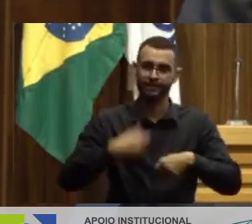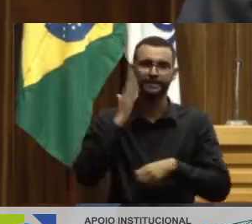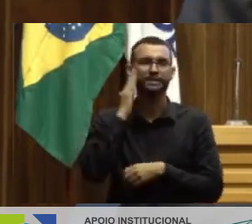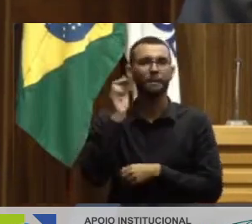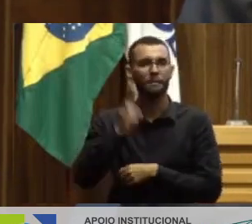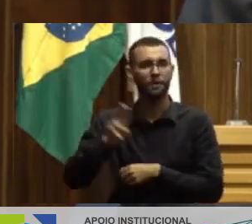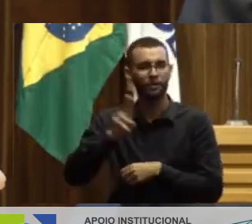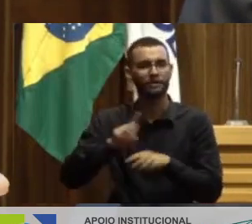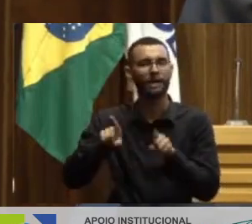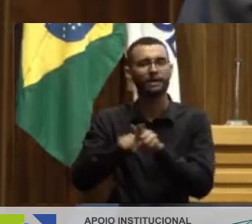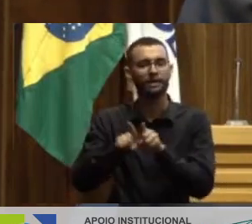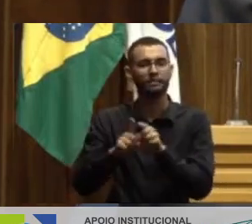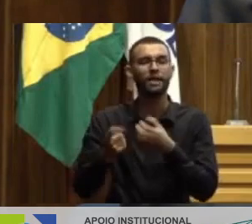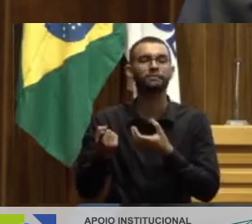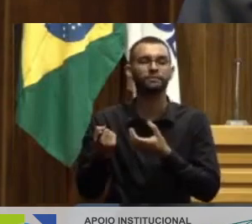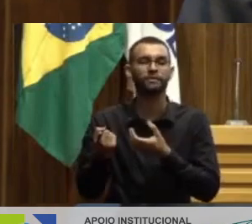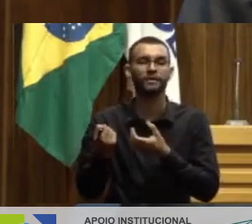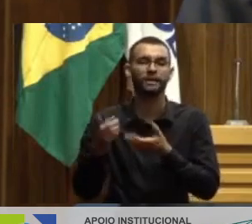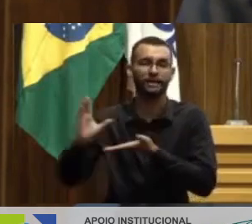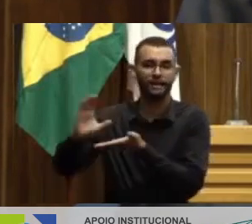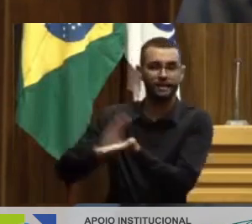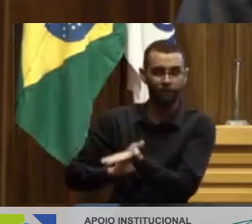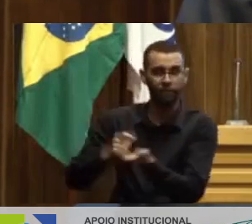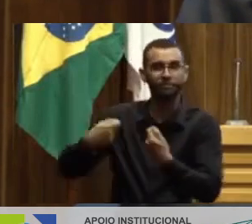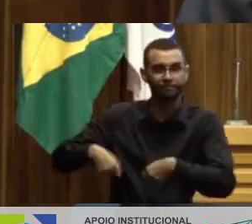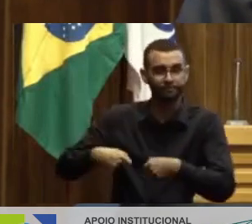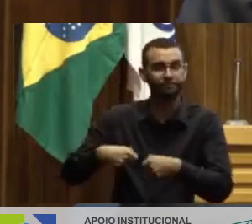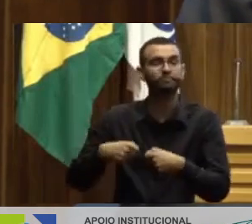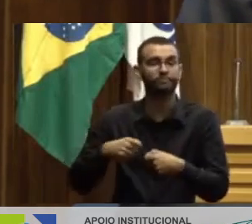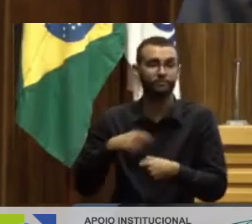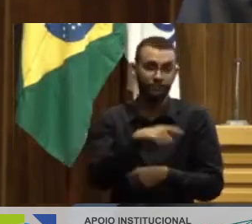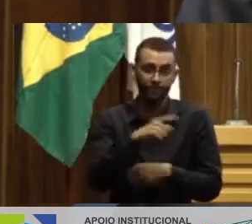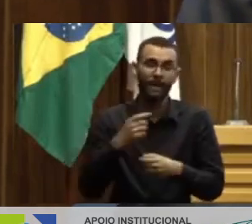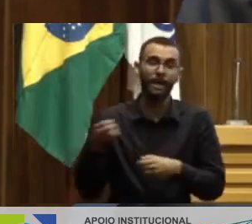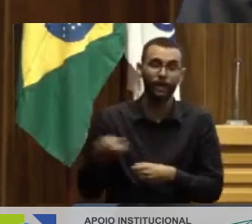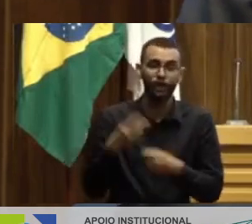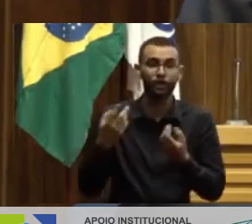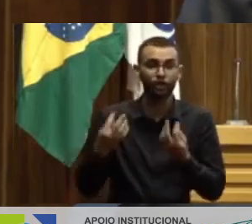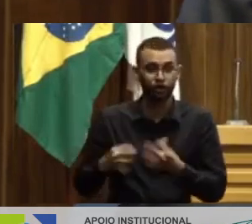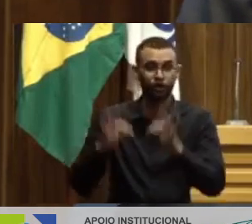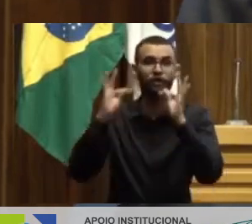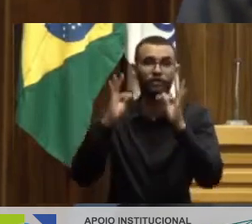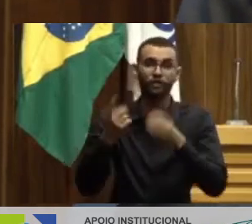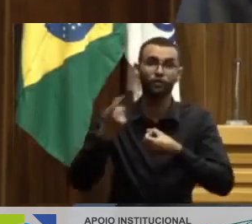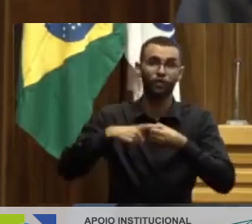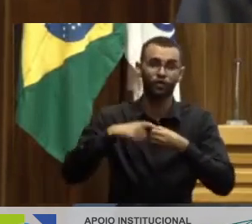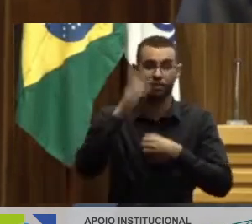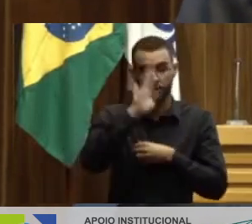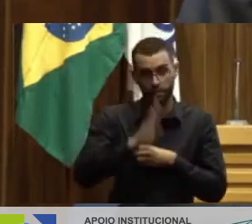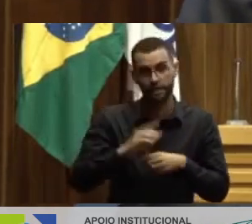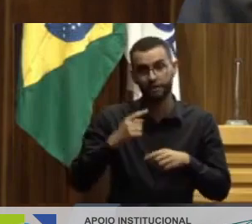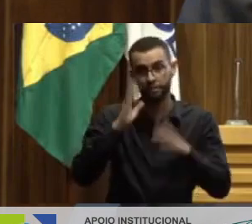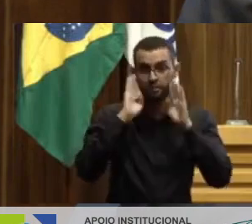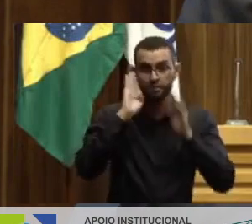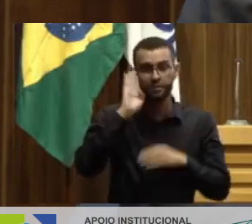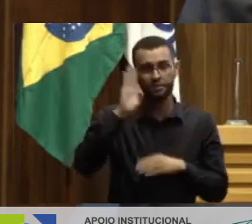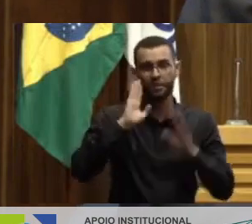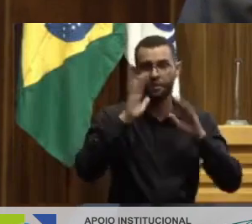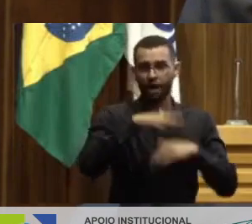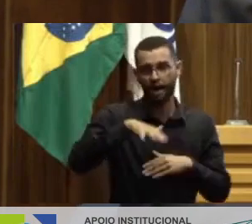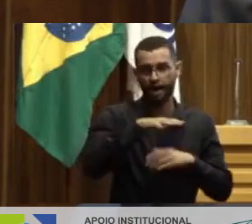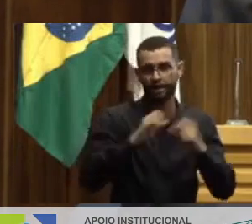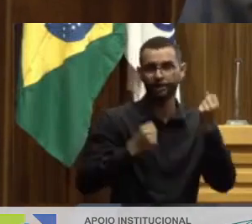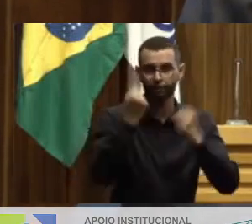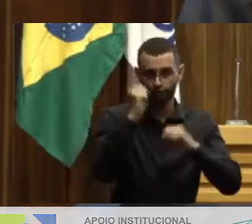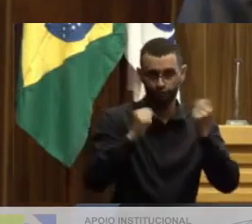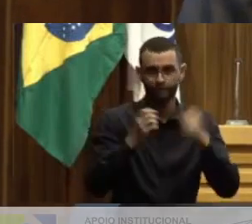voltou no Brasil, porque voltaram as políticas públicas para a indústria. Termino só dizendo o seguinte: no ano passado, nós